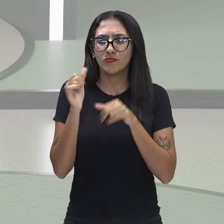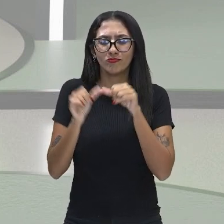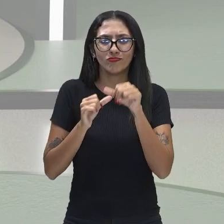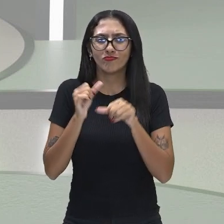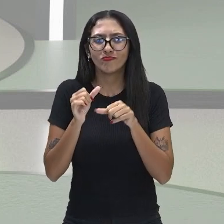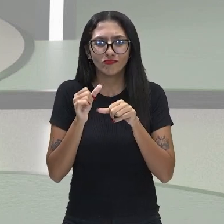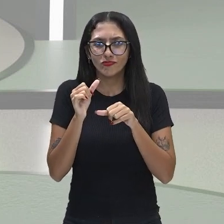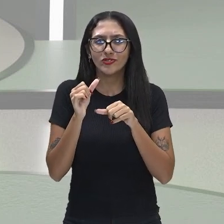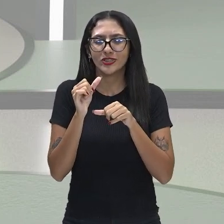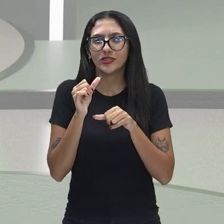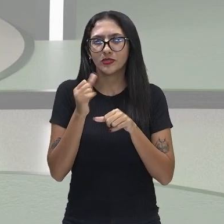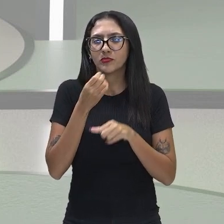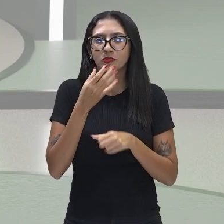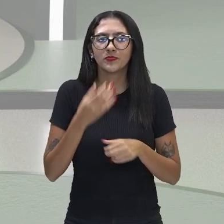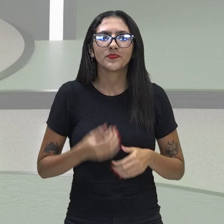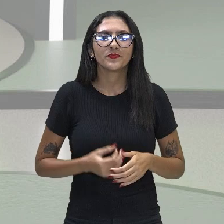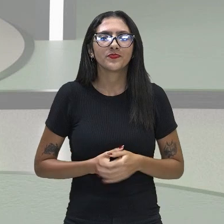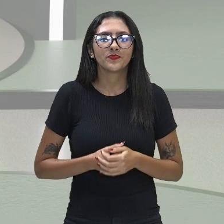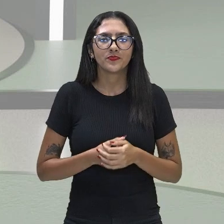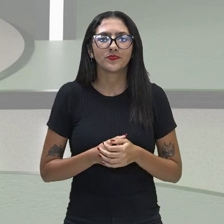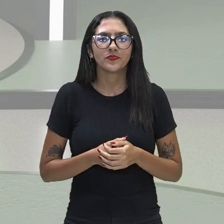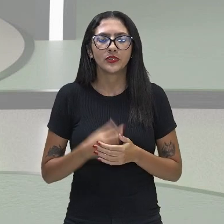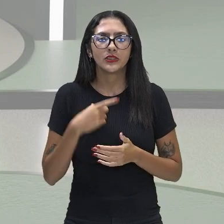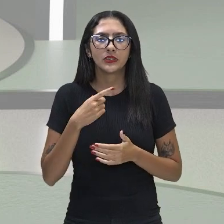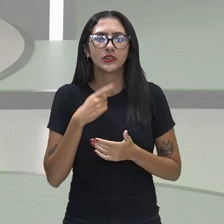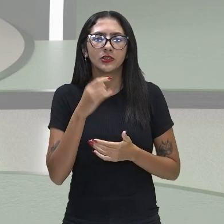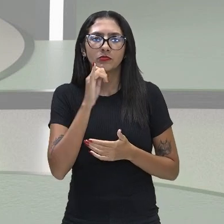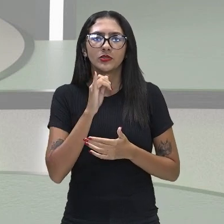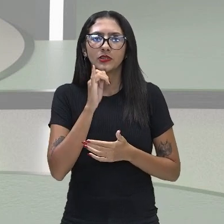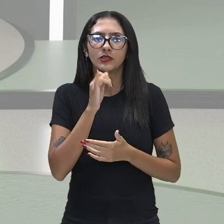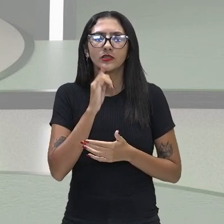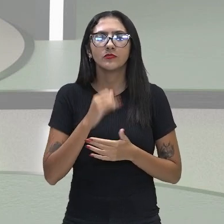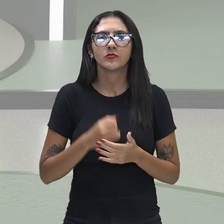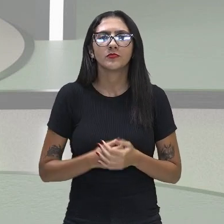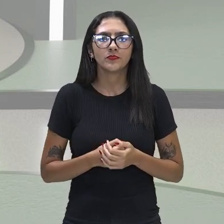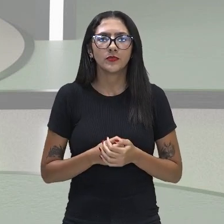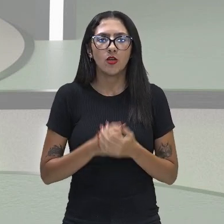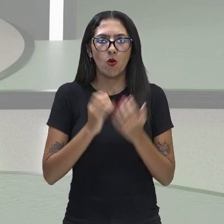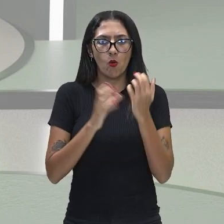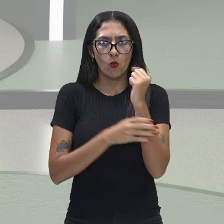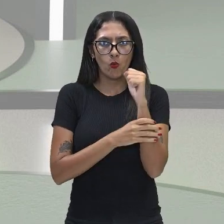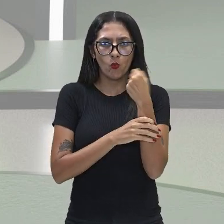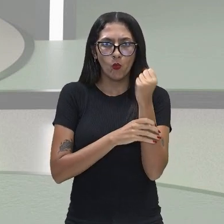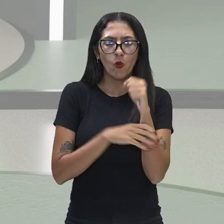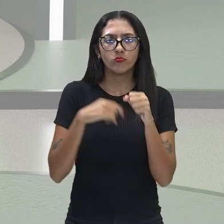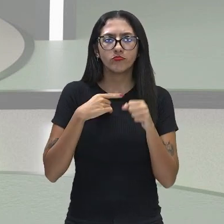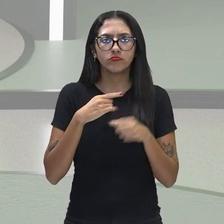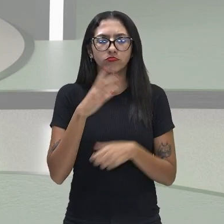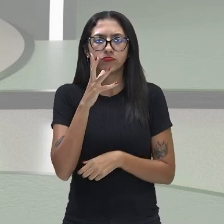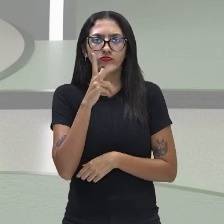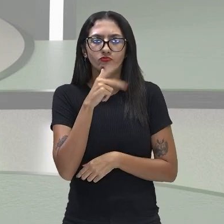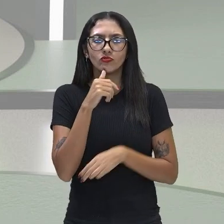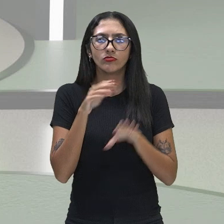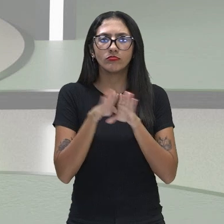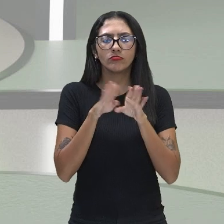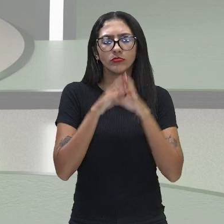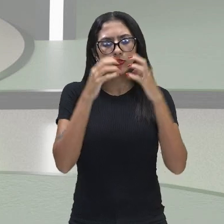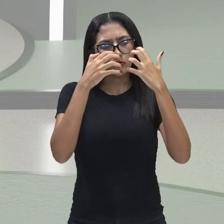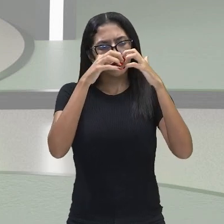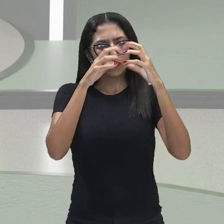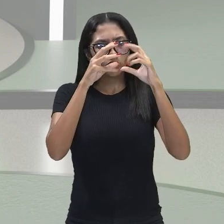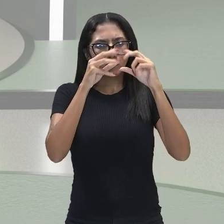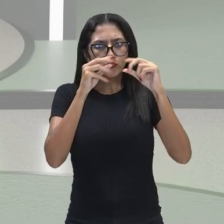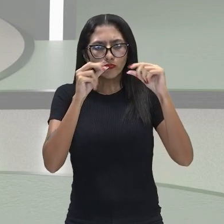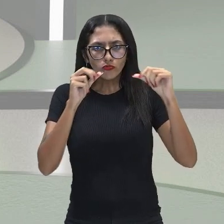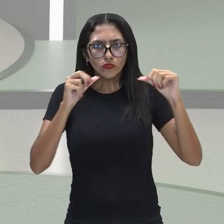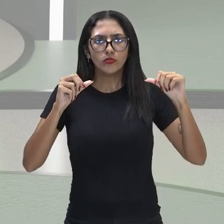do paciente, causando paralisia progressiva dos membros e provocando a degeneração dos neurônios